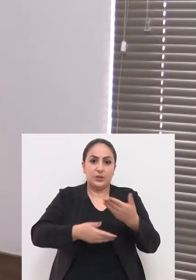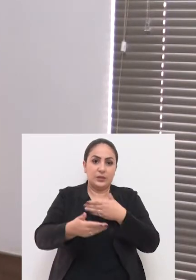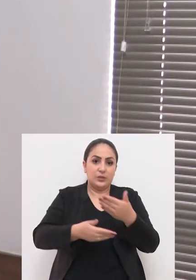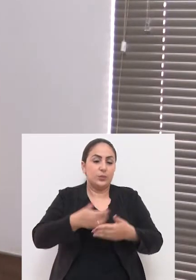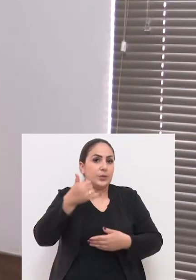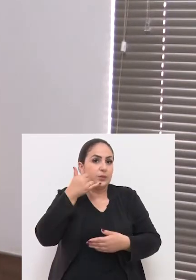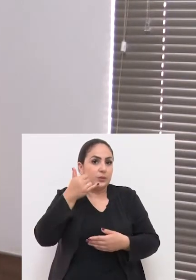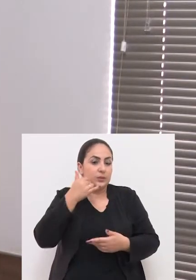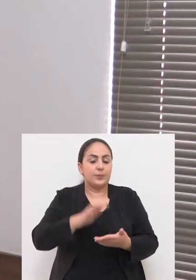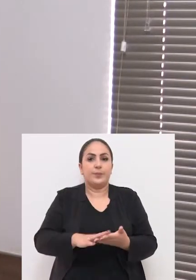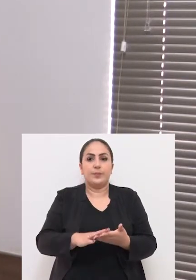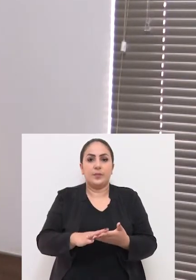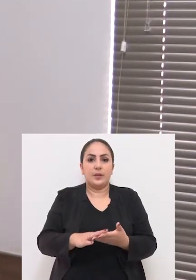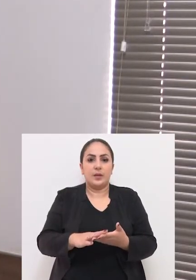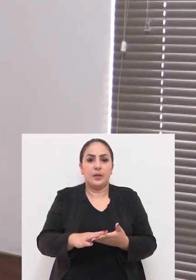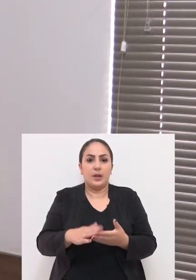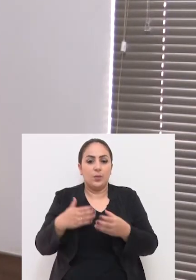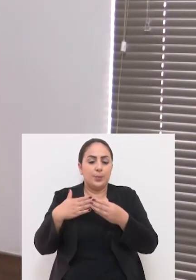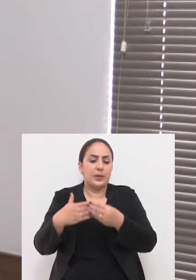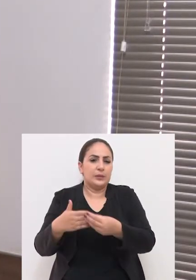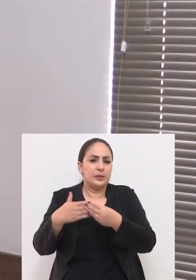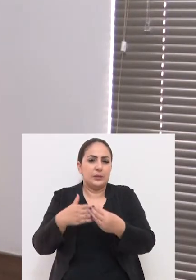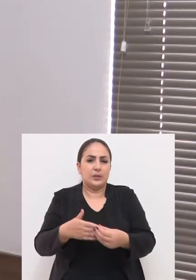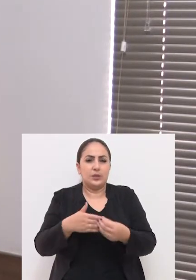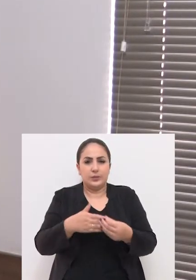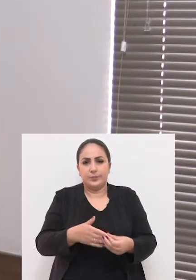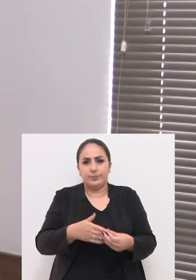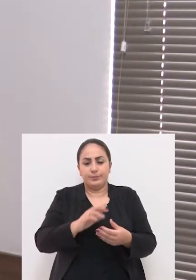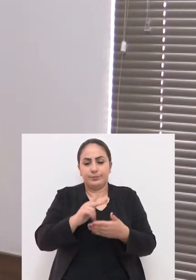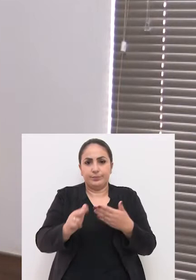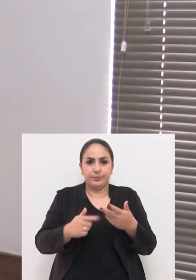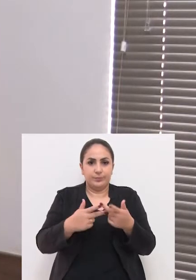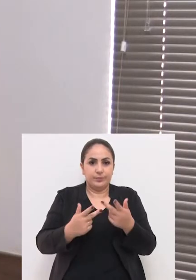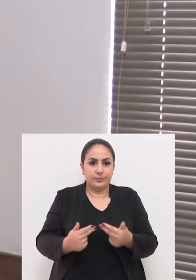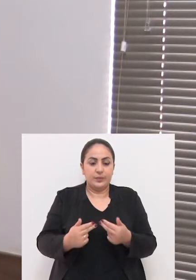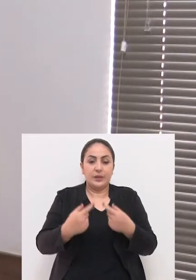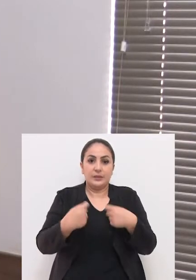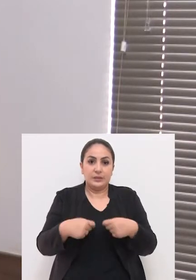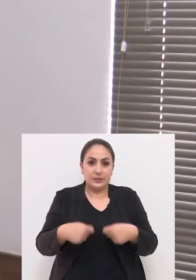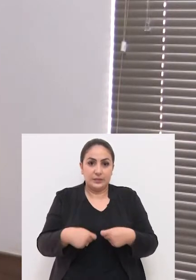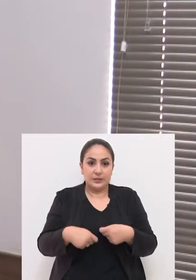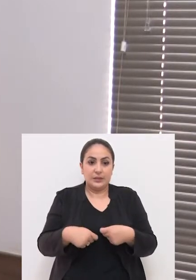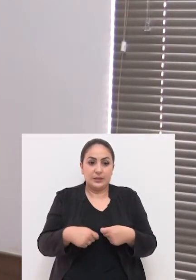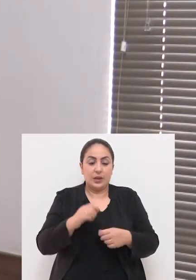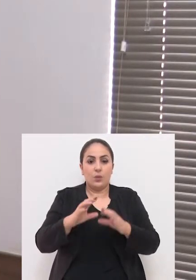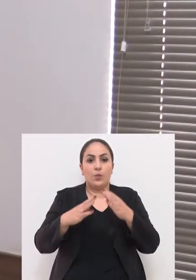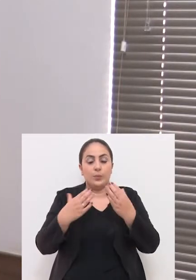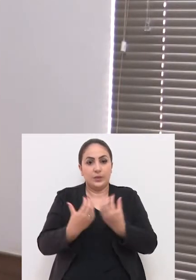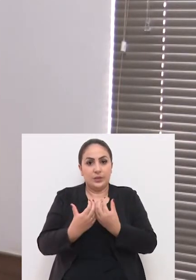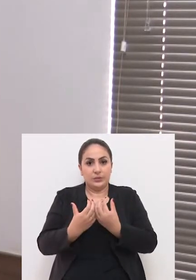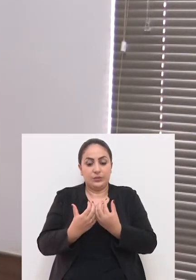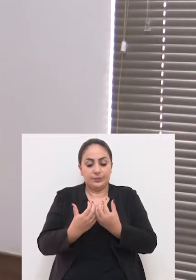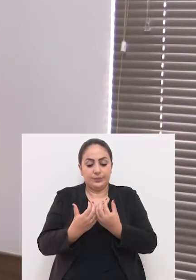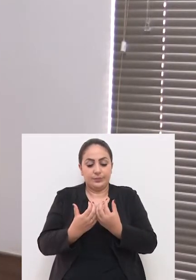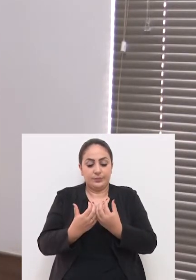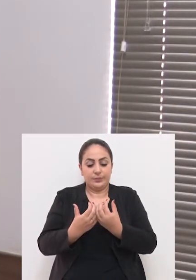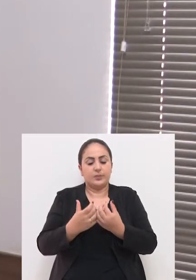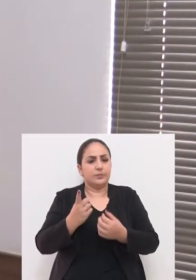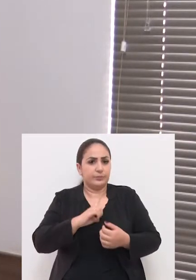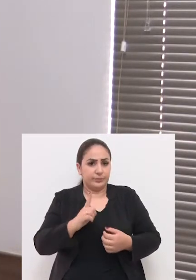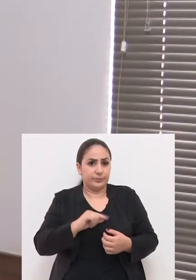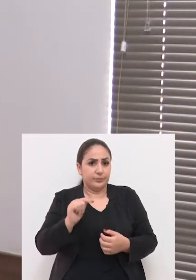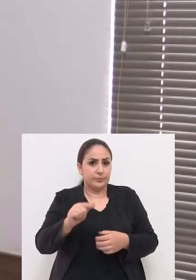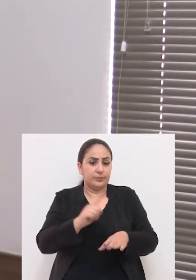fazendo teleatendimento, telemonitoramento, acompanhando, enfim, as necessidades que a